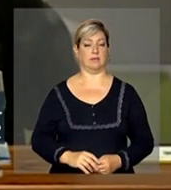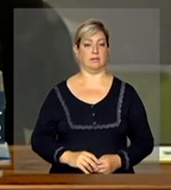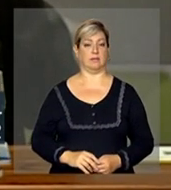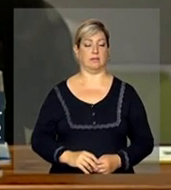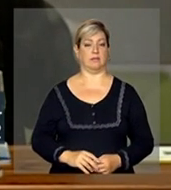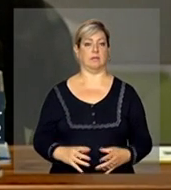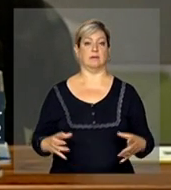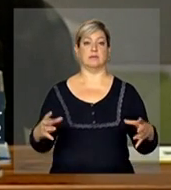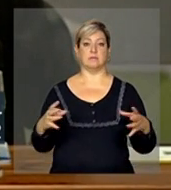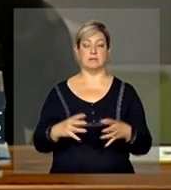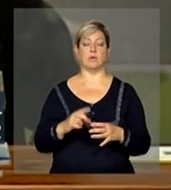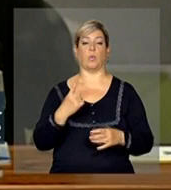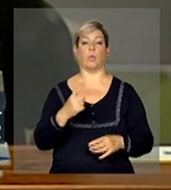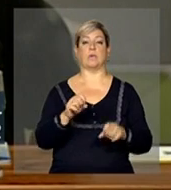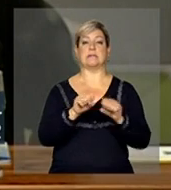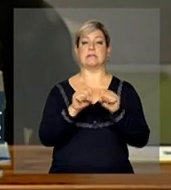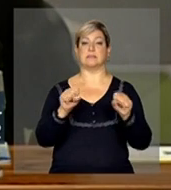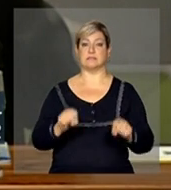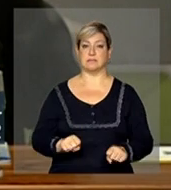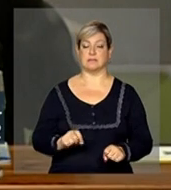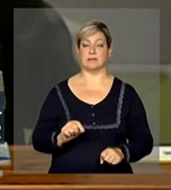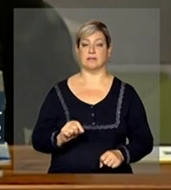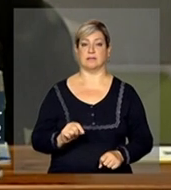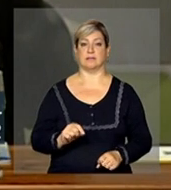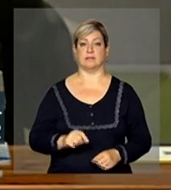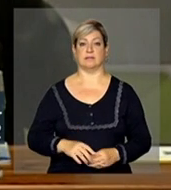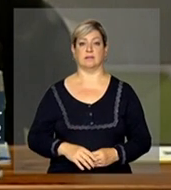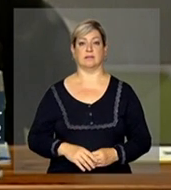introduziu-se um sistema